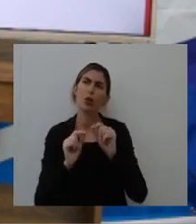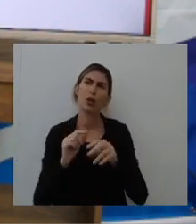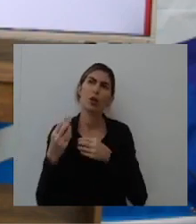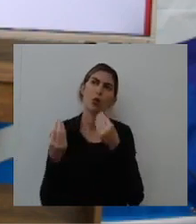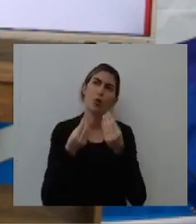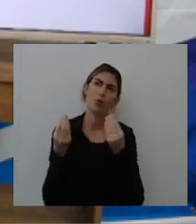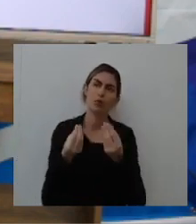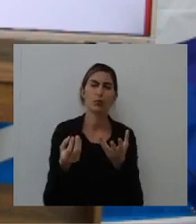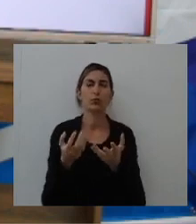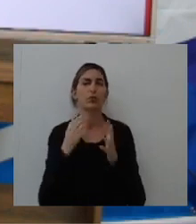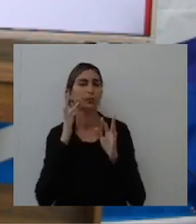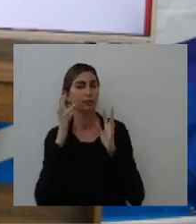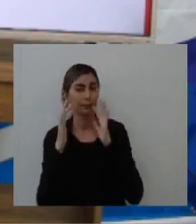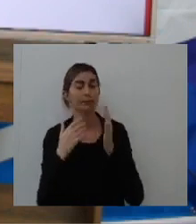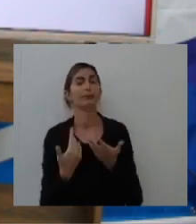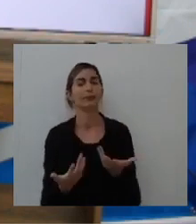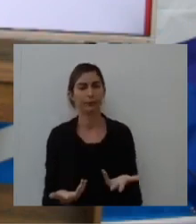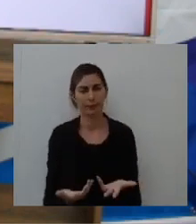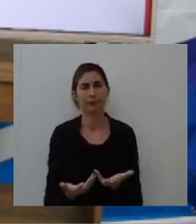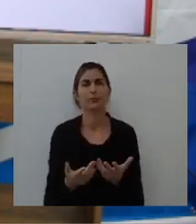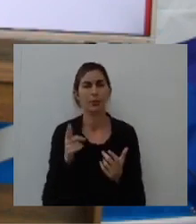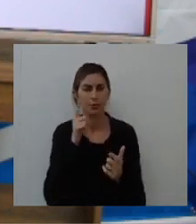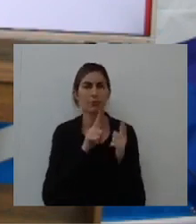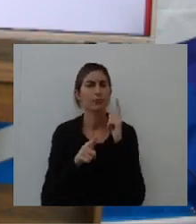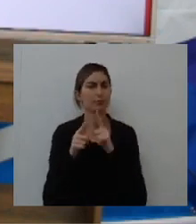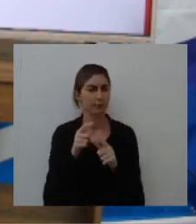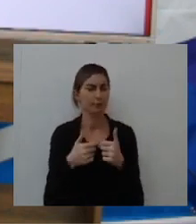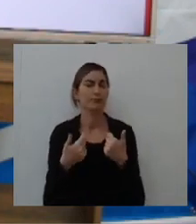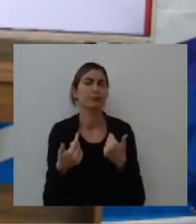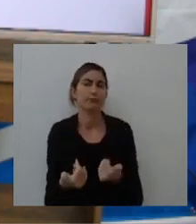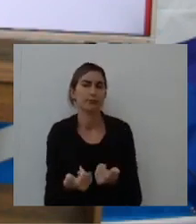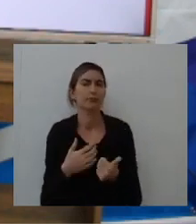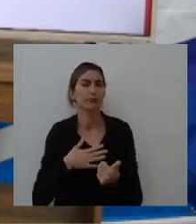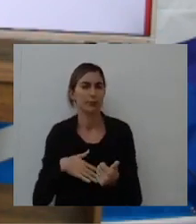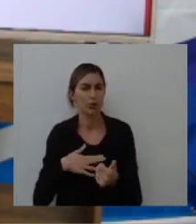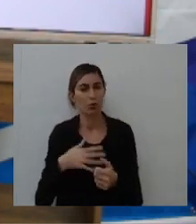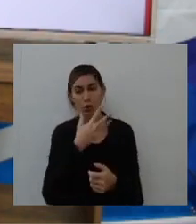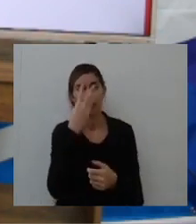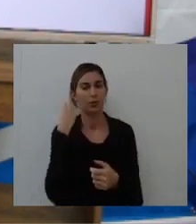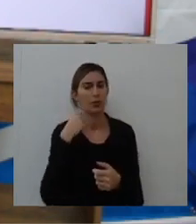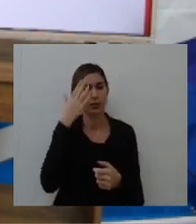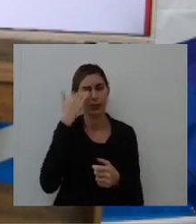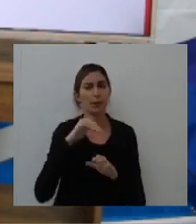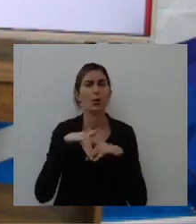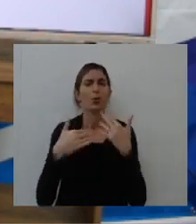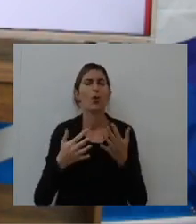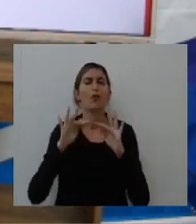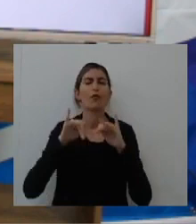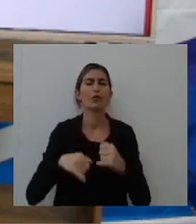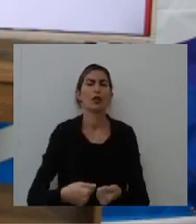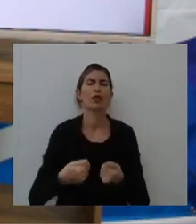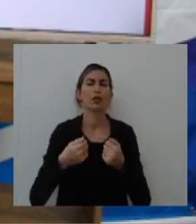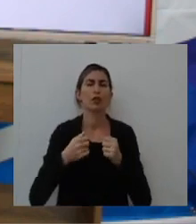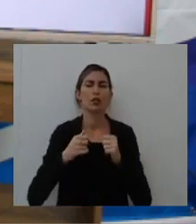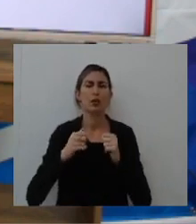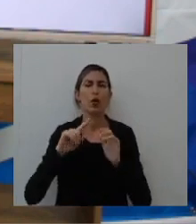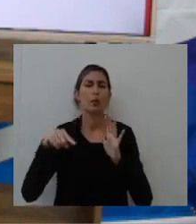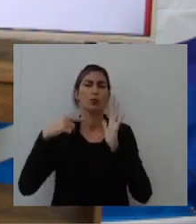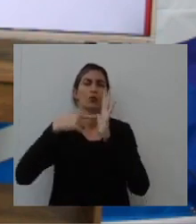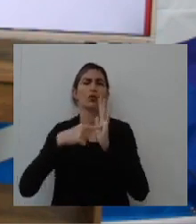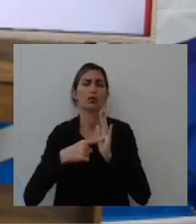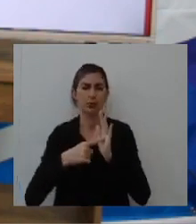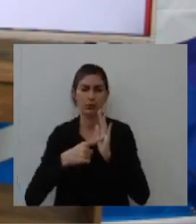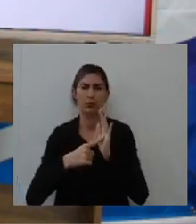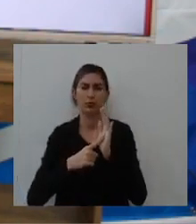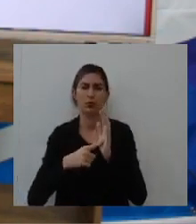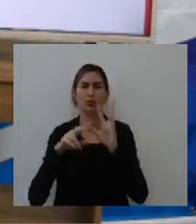trabalhou isso. E aí eu acho que sai tranquilo. Não esquece sempre de saber qual é a finalidade do texto, para quem que aquilo ali está